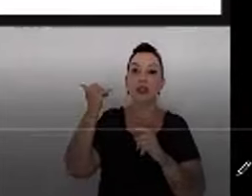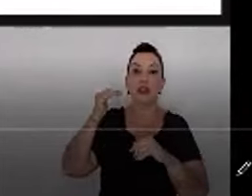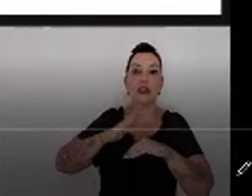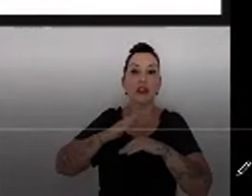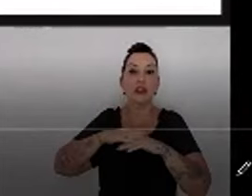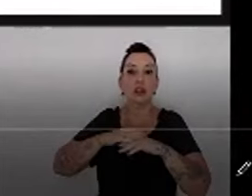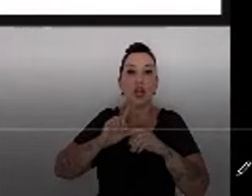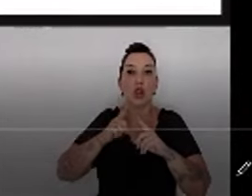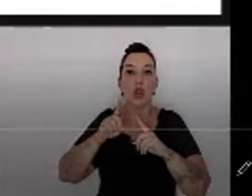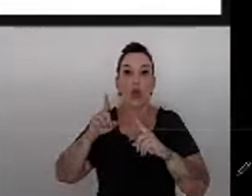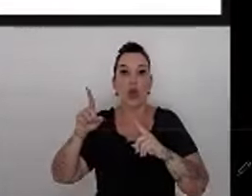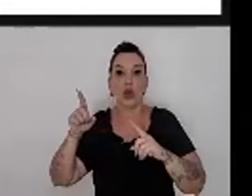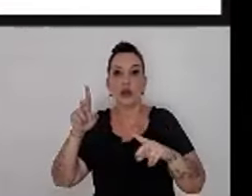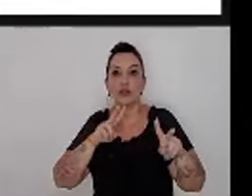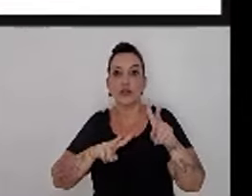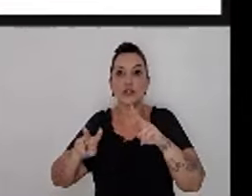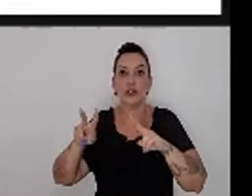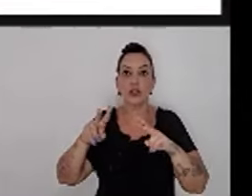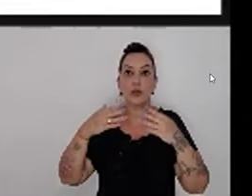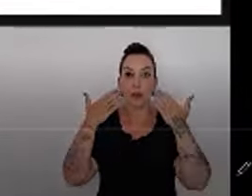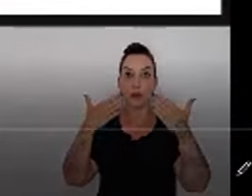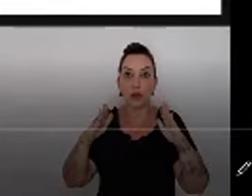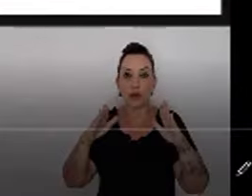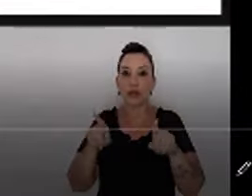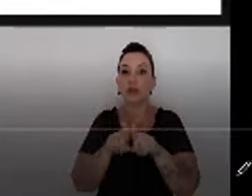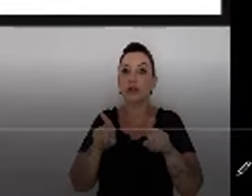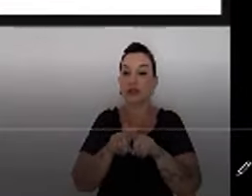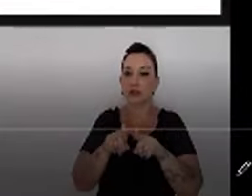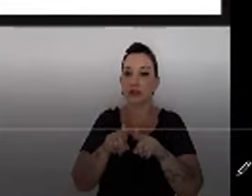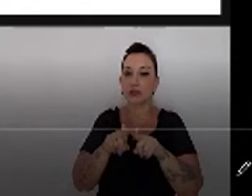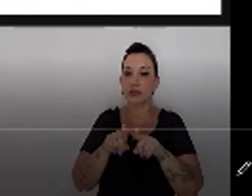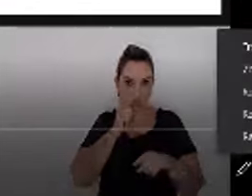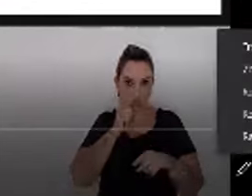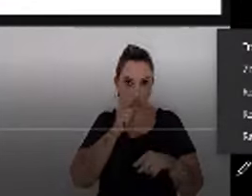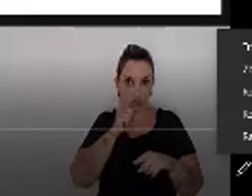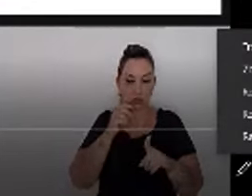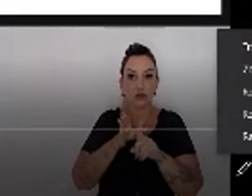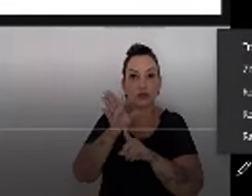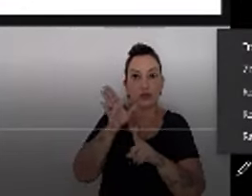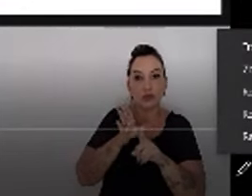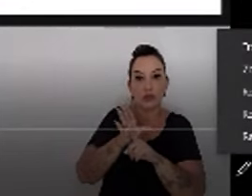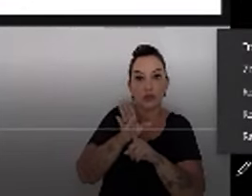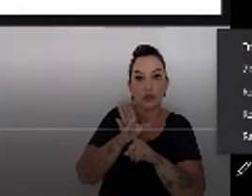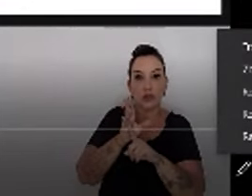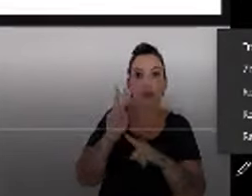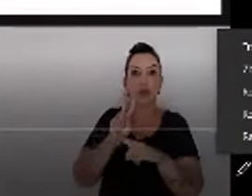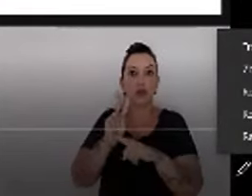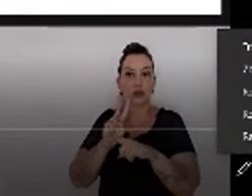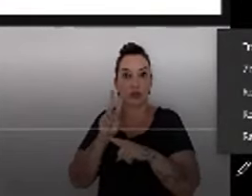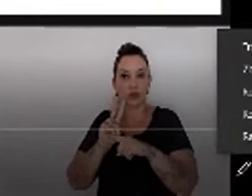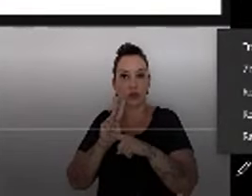que praticada longe da visibilidade pública, bem como às mulheres, é sugerido que se